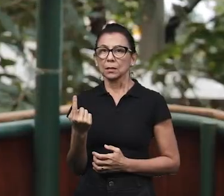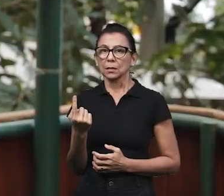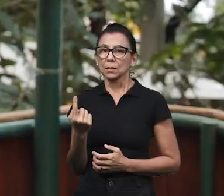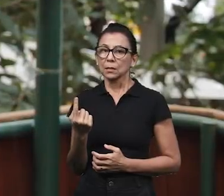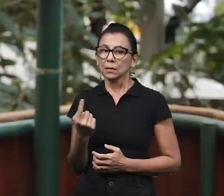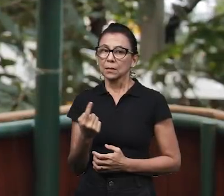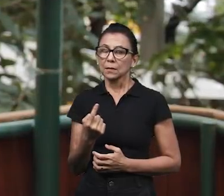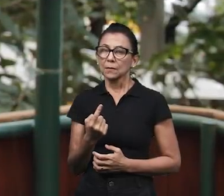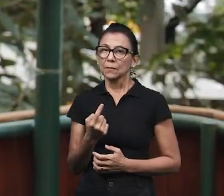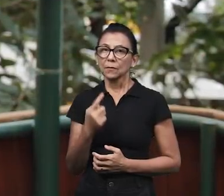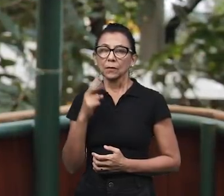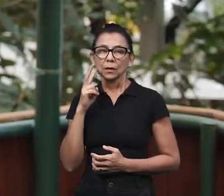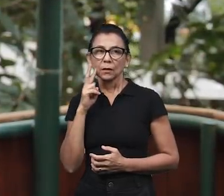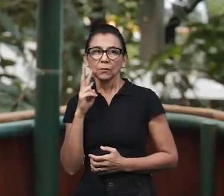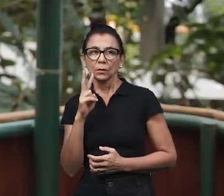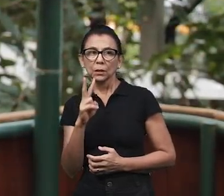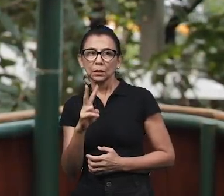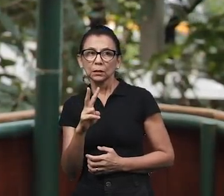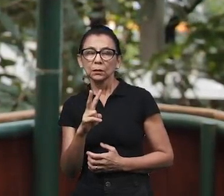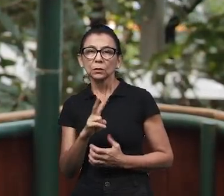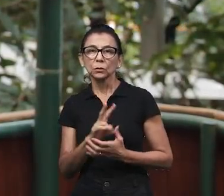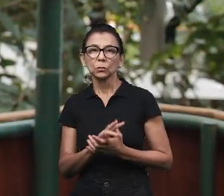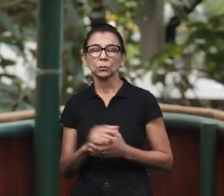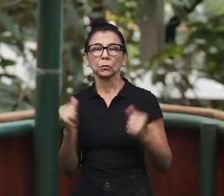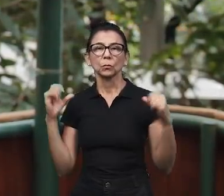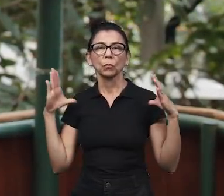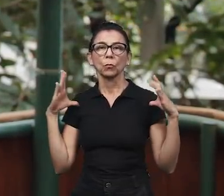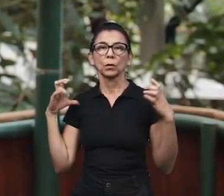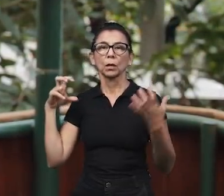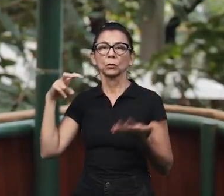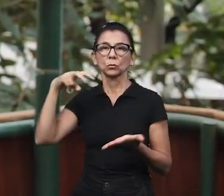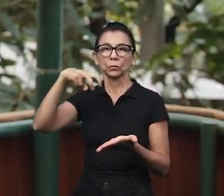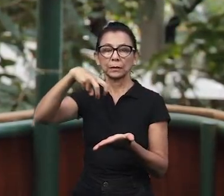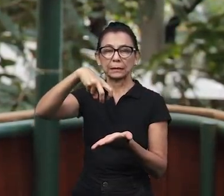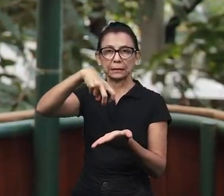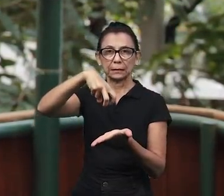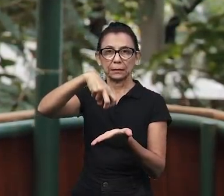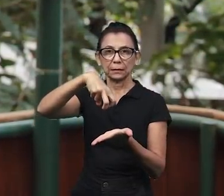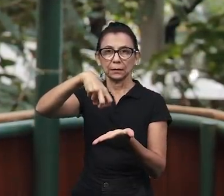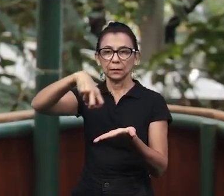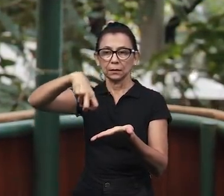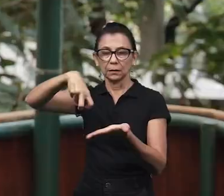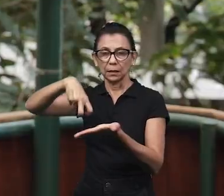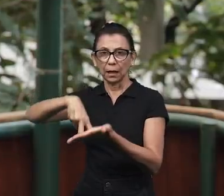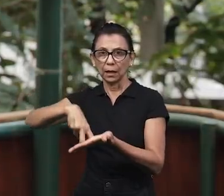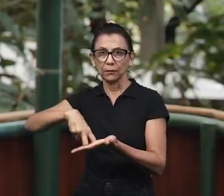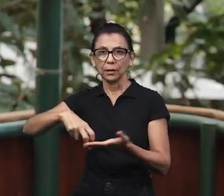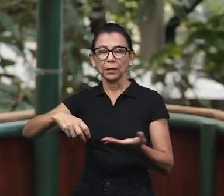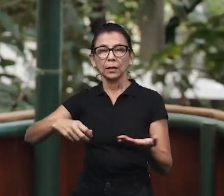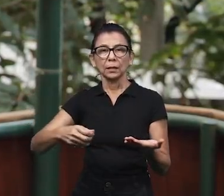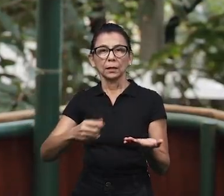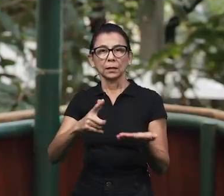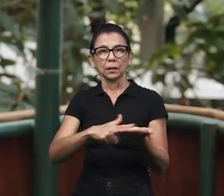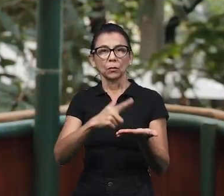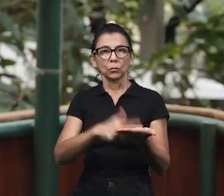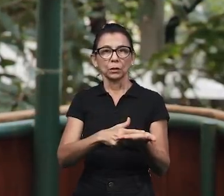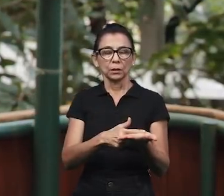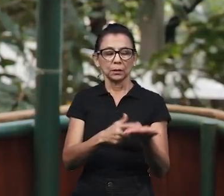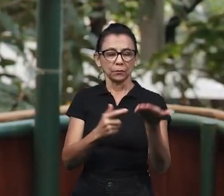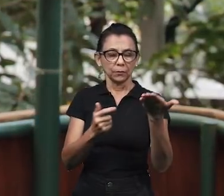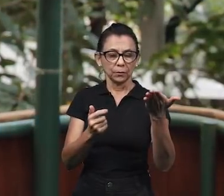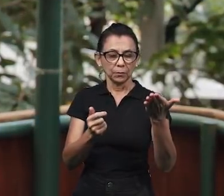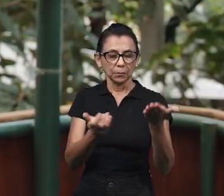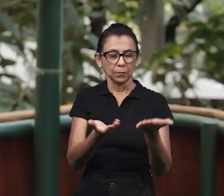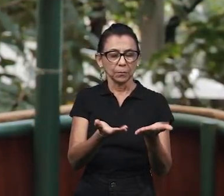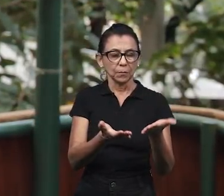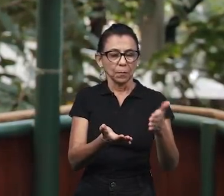em cima desse livro. E essa irmã que viu o anjo primeiramente, ela falou que o Senhor